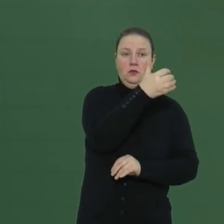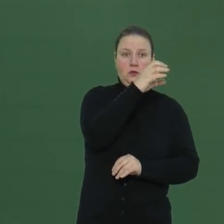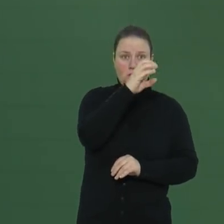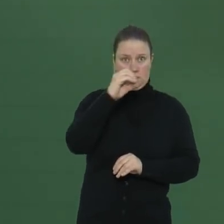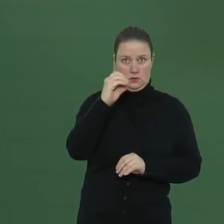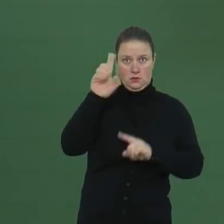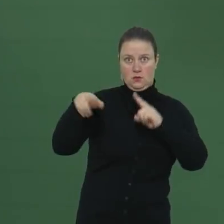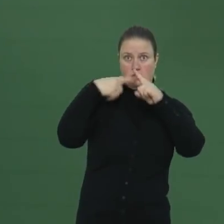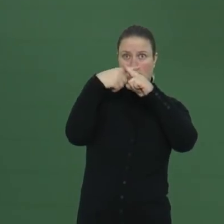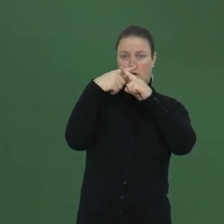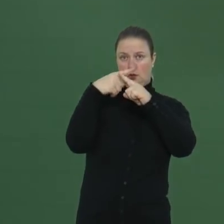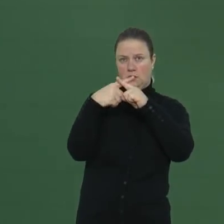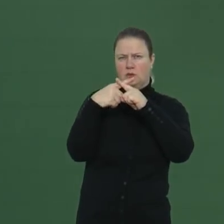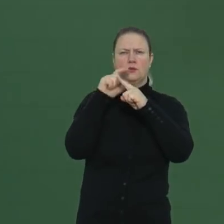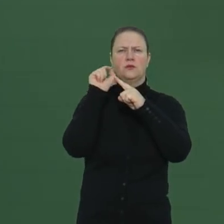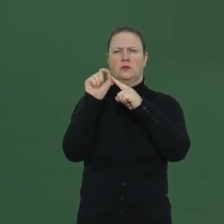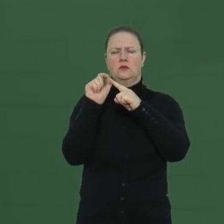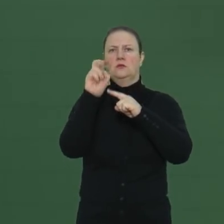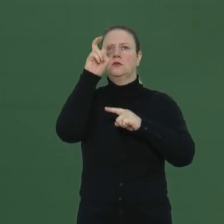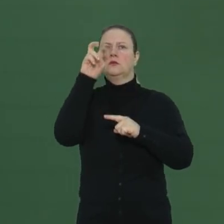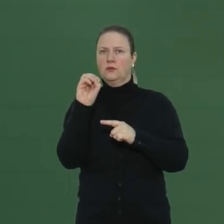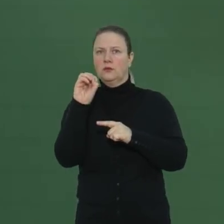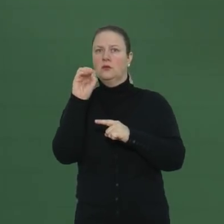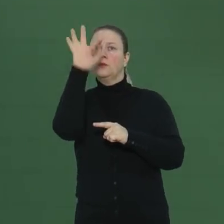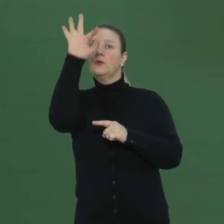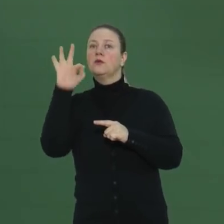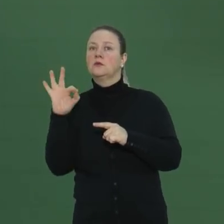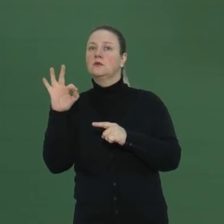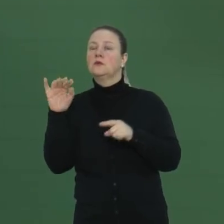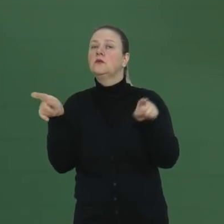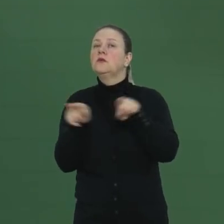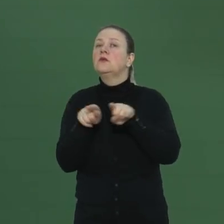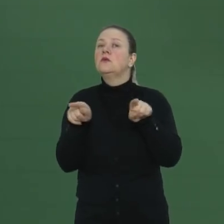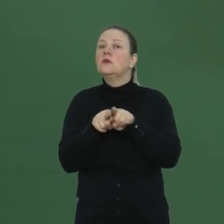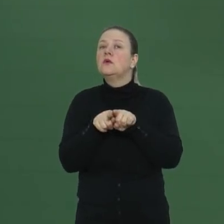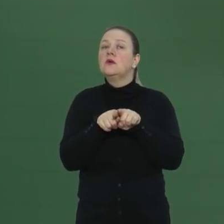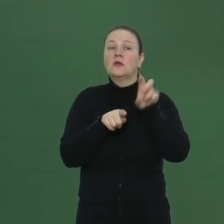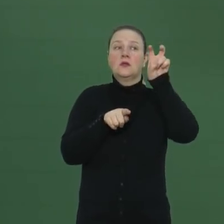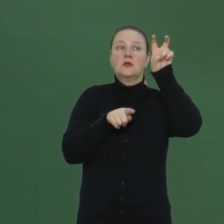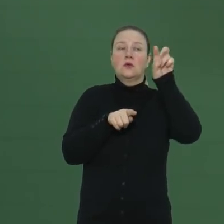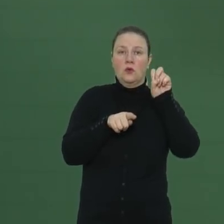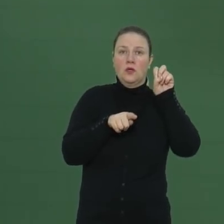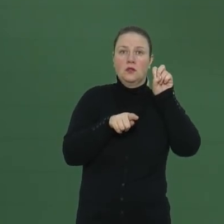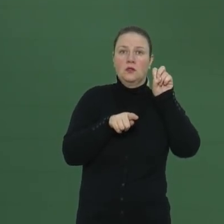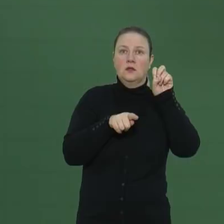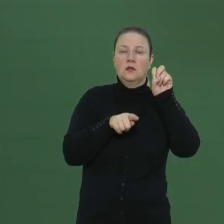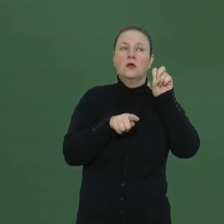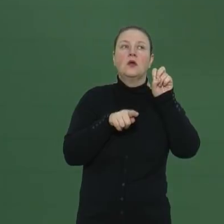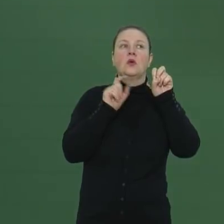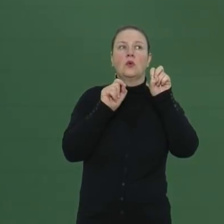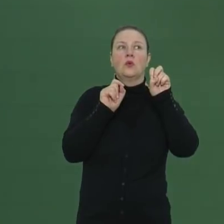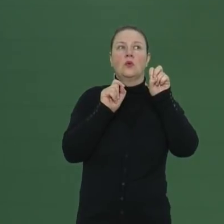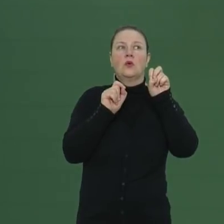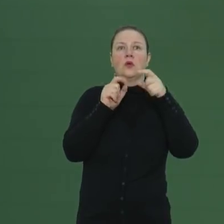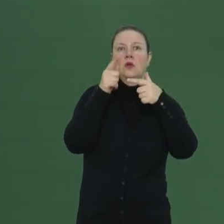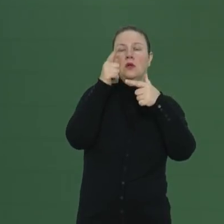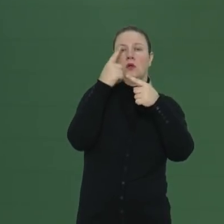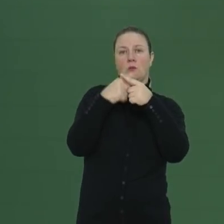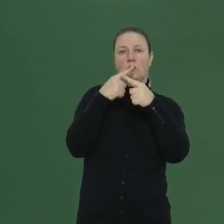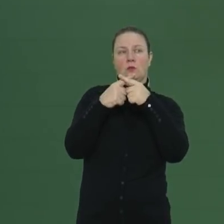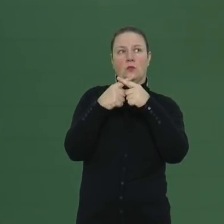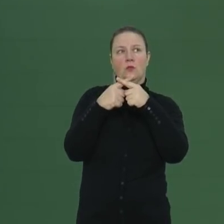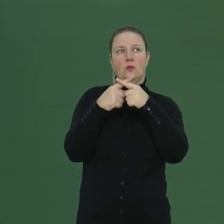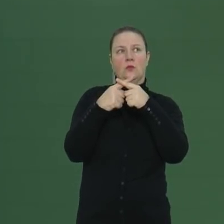o quê? 50% não é a mesma coisa que 50 por 100, né, quando eu transformo em percentual. Então,